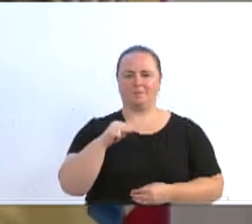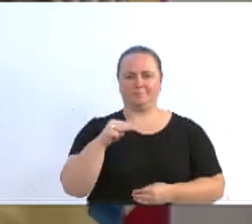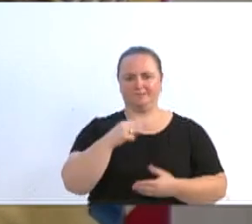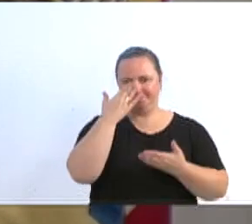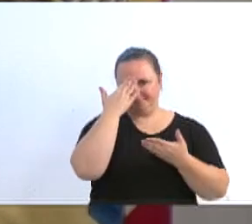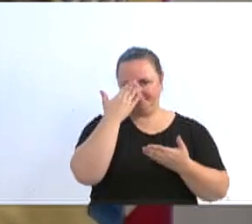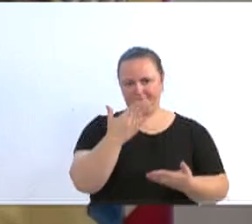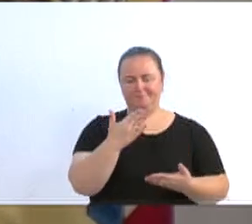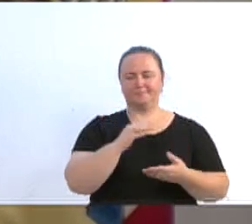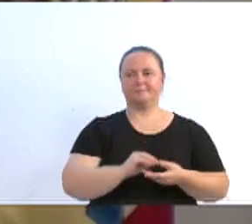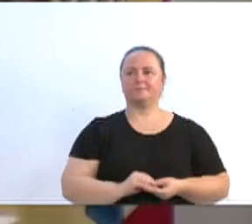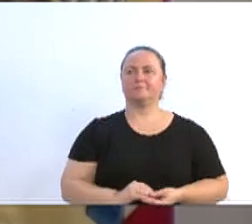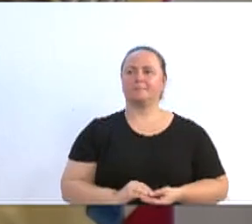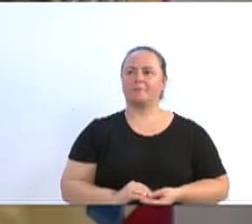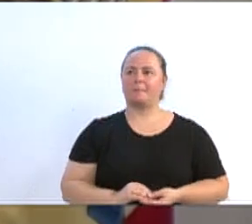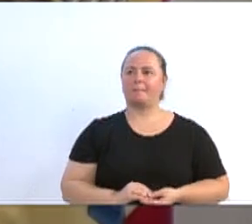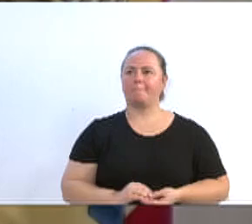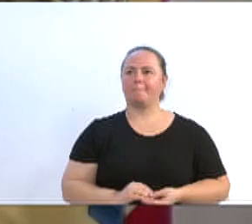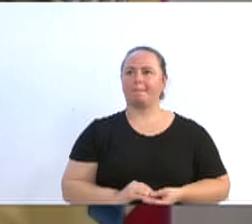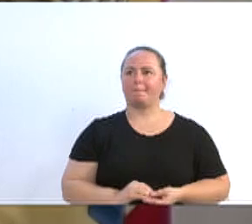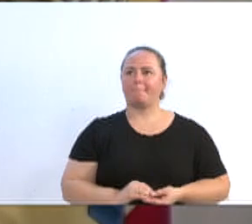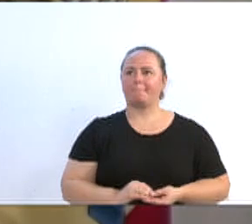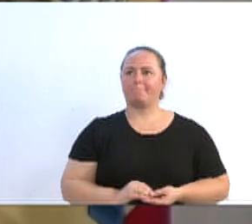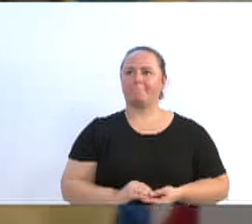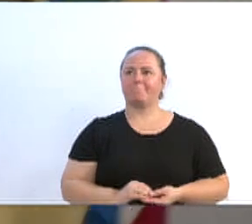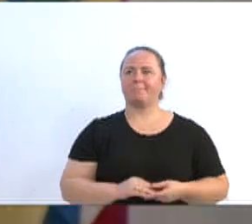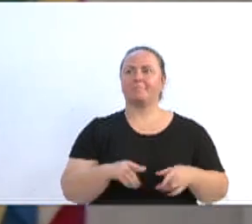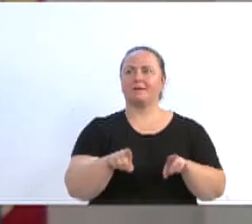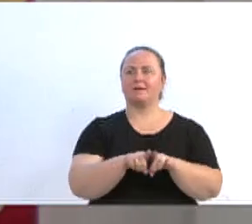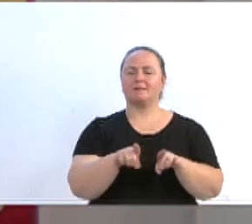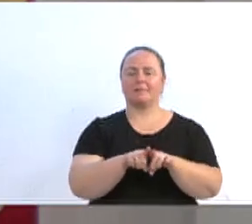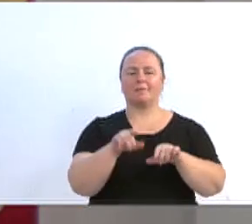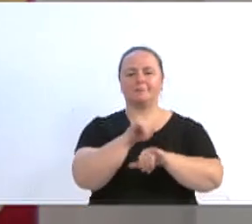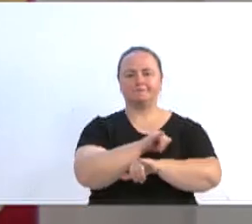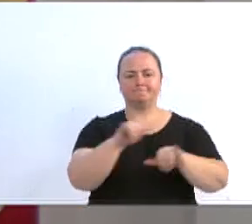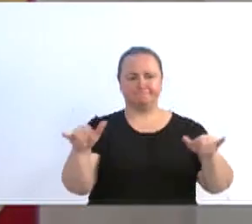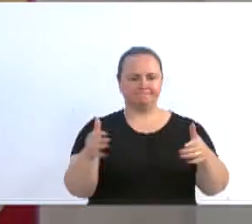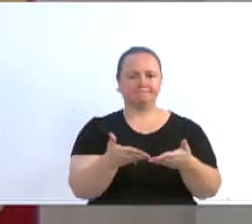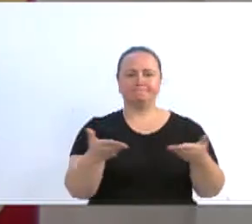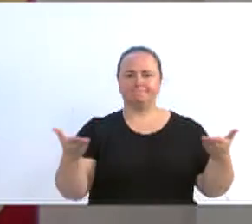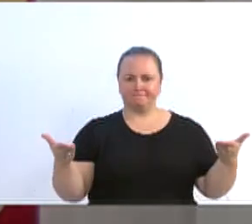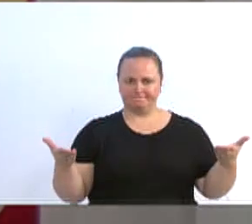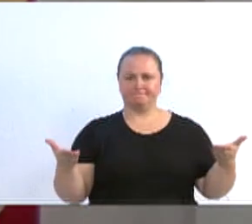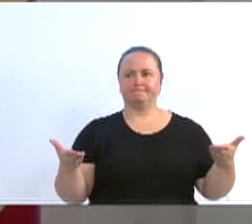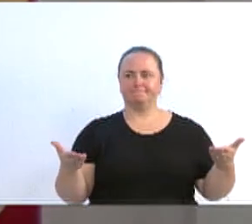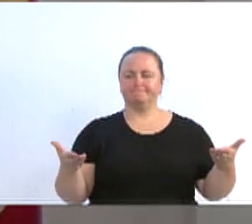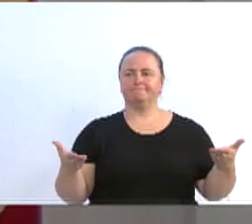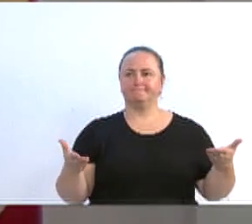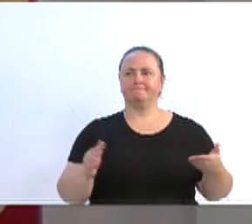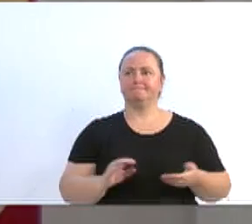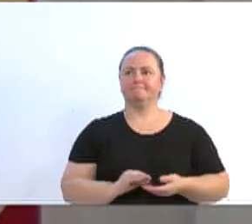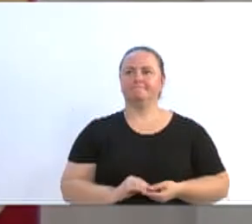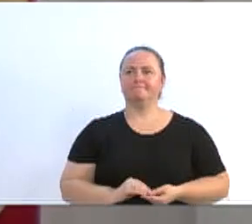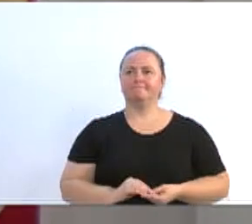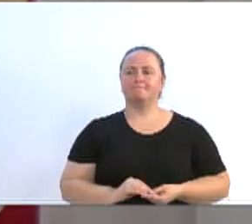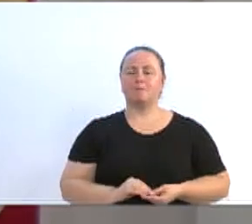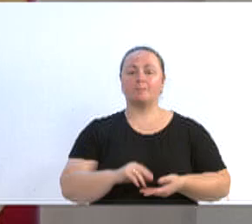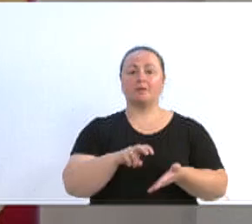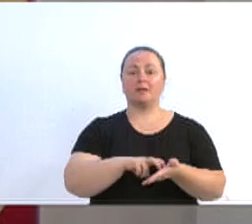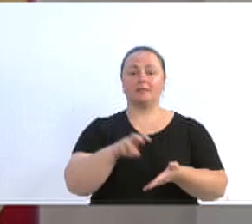obrigado. E eu quero só registrar aqui nesse último minuto a passagem, hoje pela